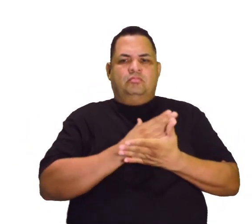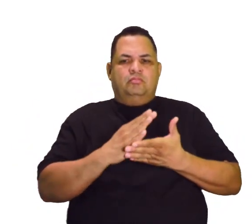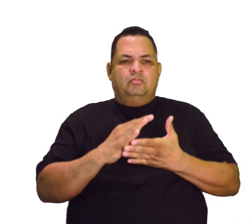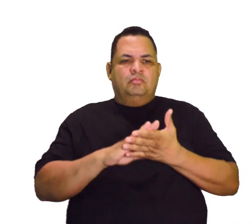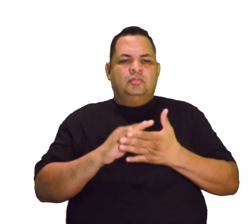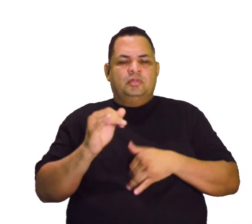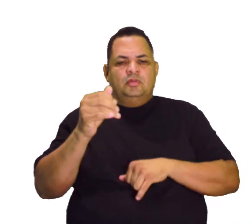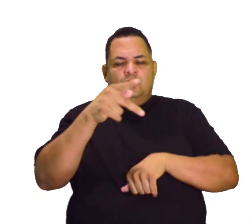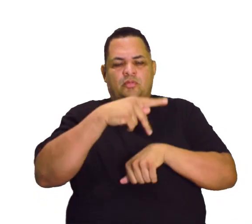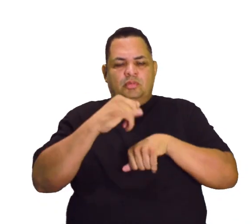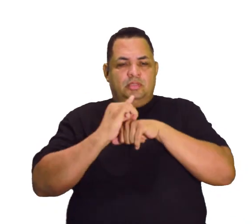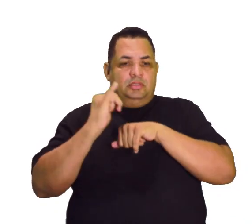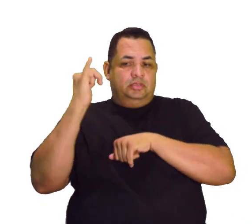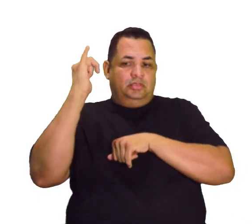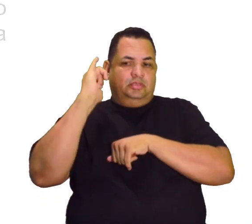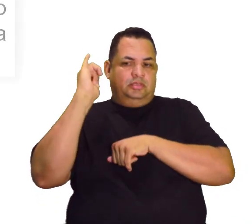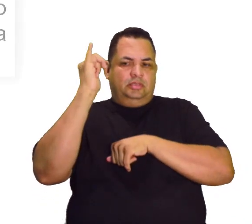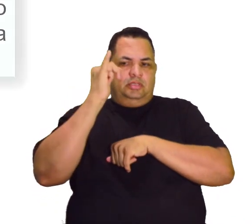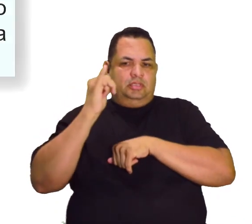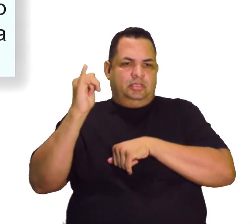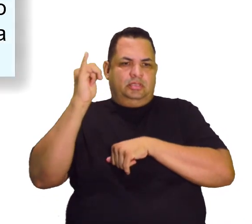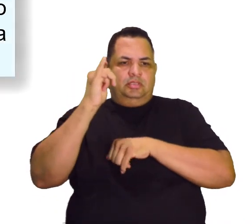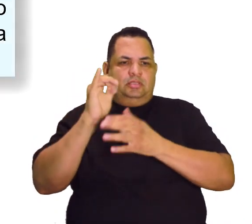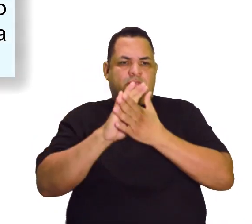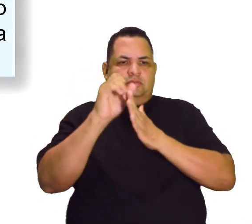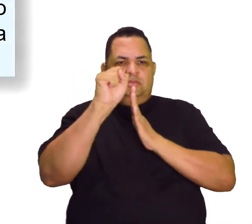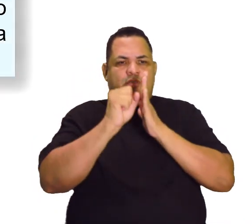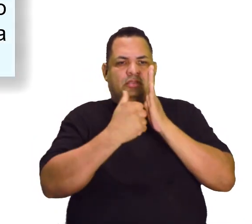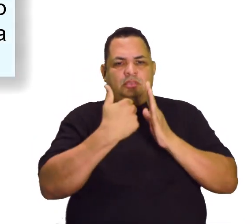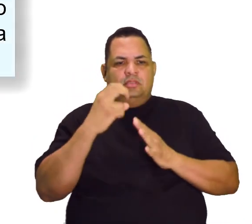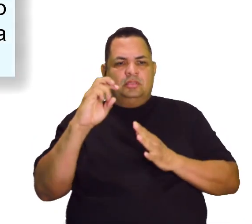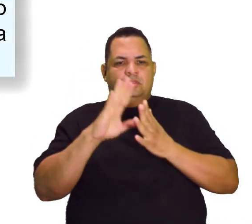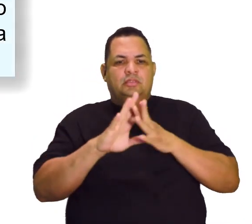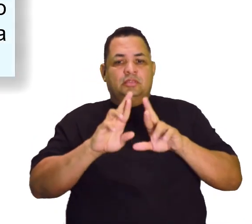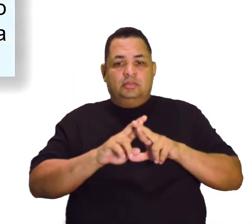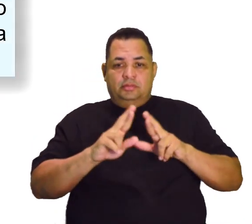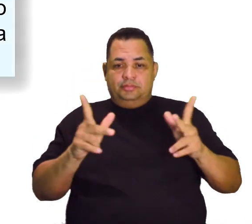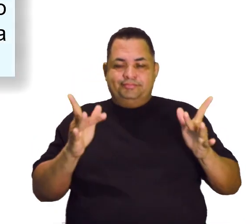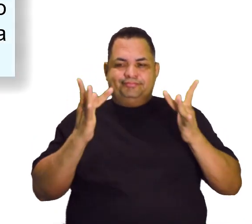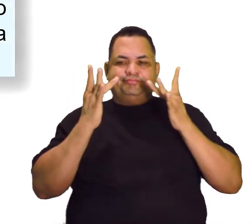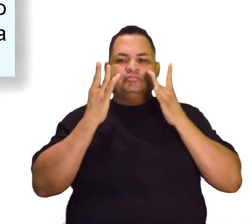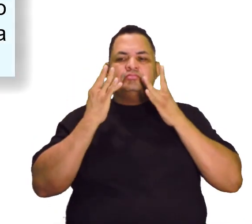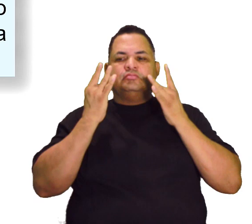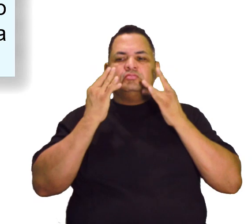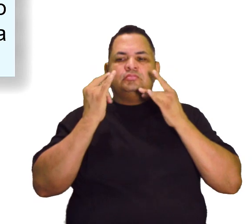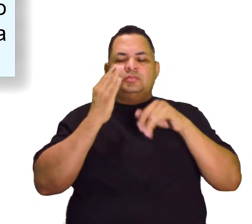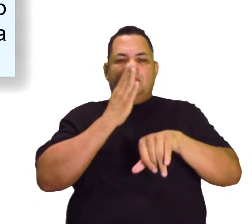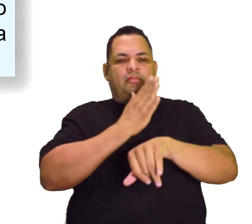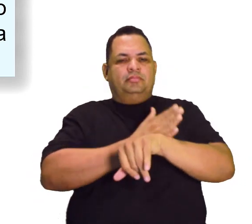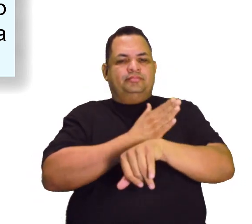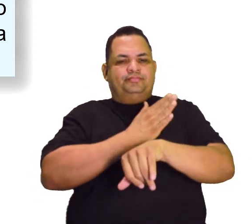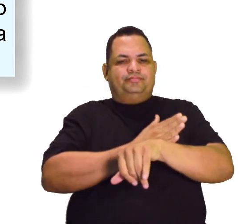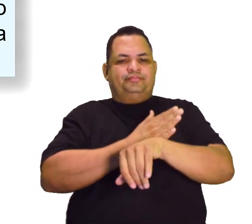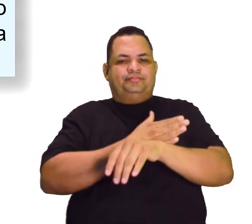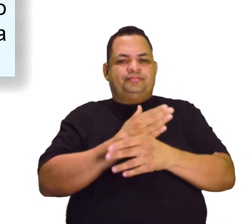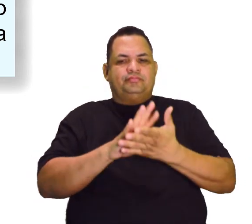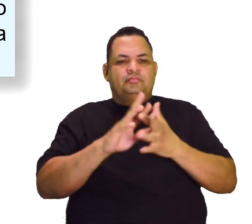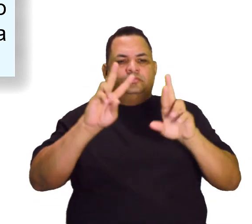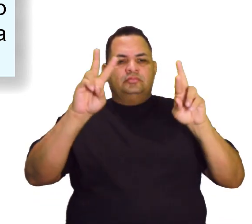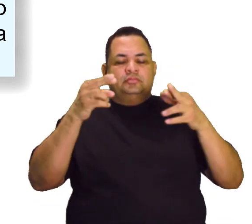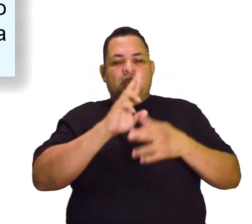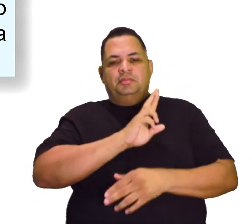na Itália do século XV. O que mais? Ele é diferente do teatro medieval, que era de